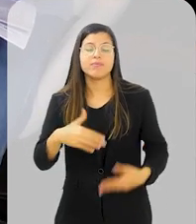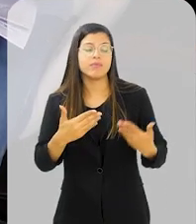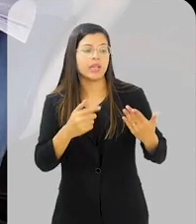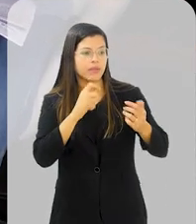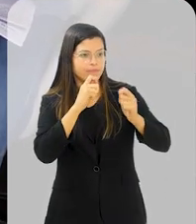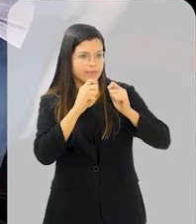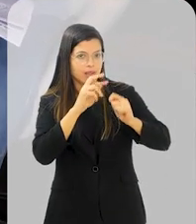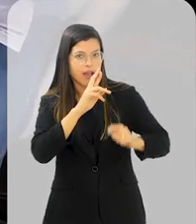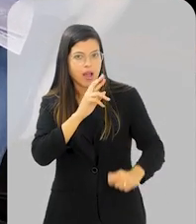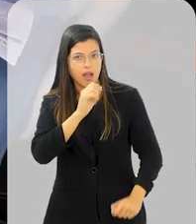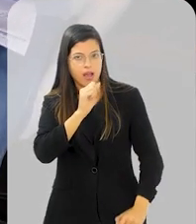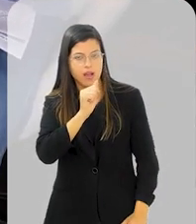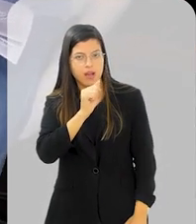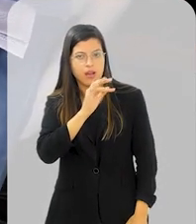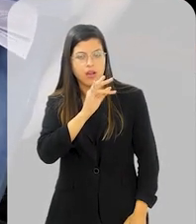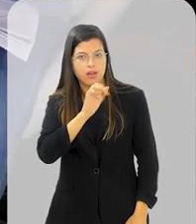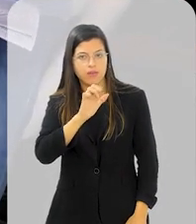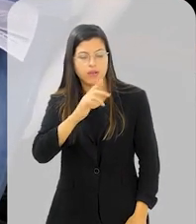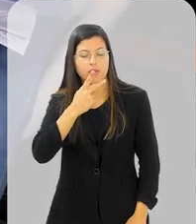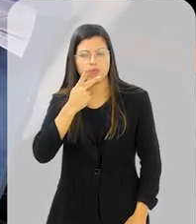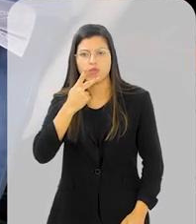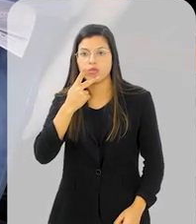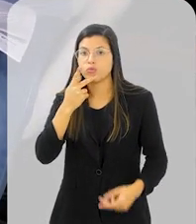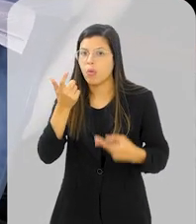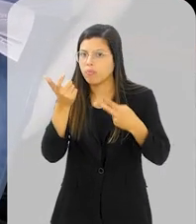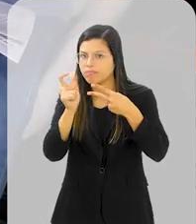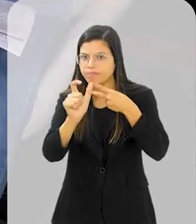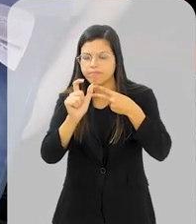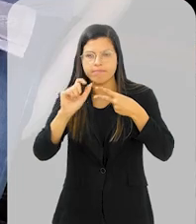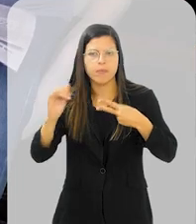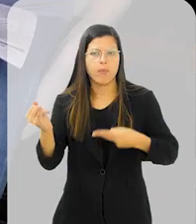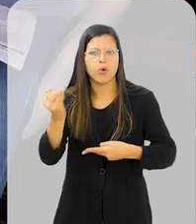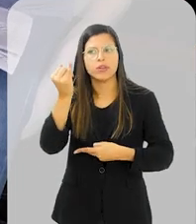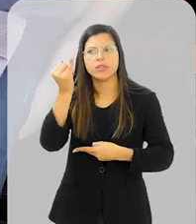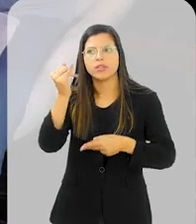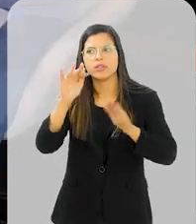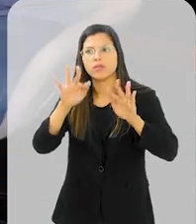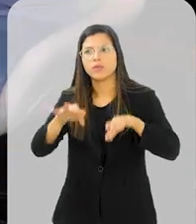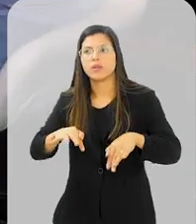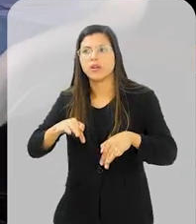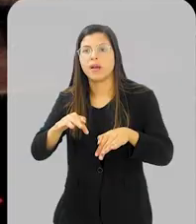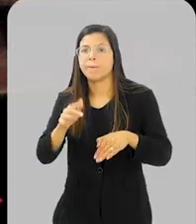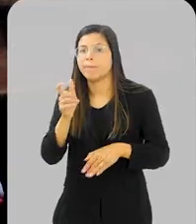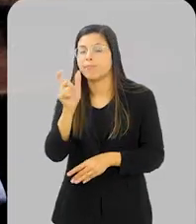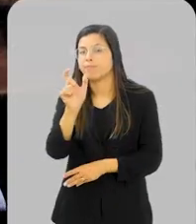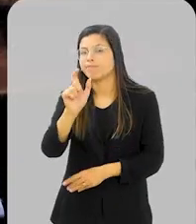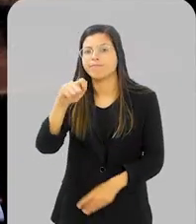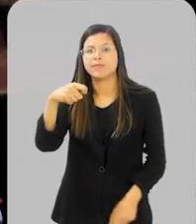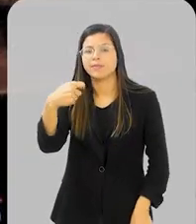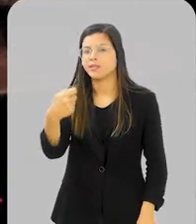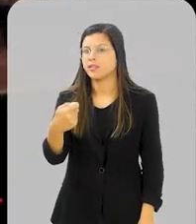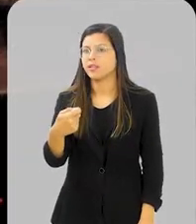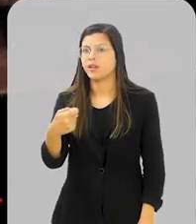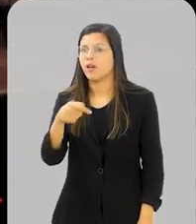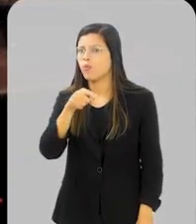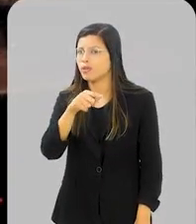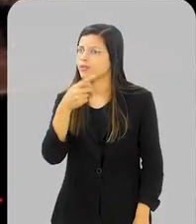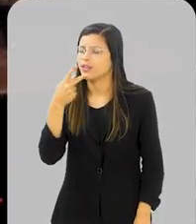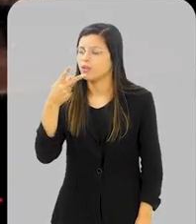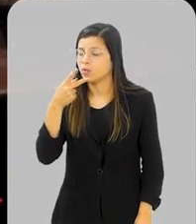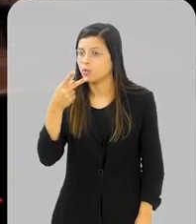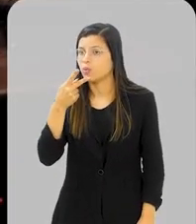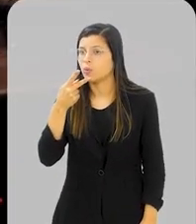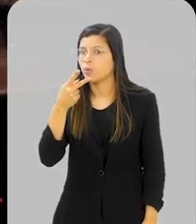palavrinha importantíssima no fechamento do primeiro bloco. A palavrinha na qual